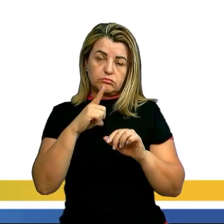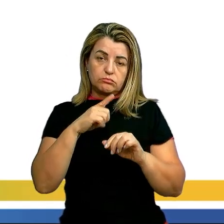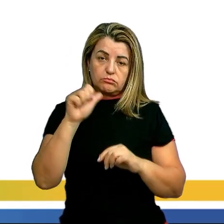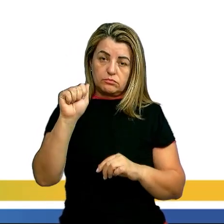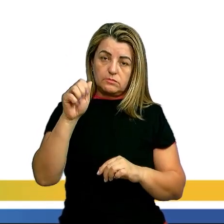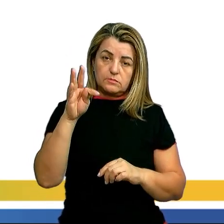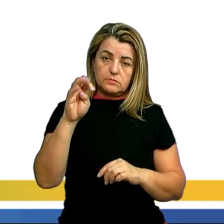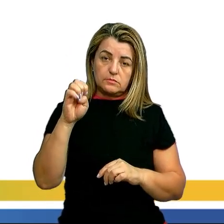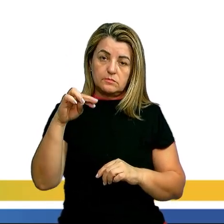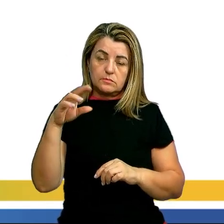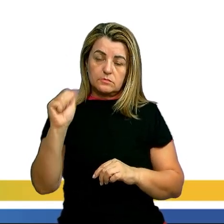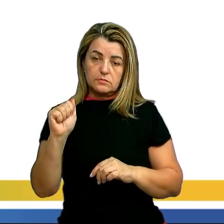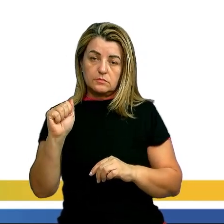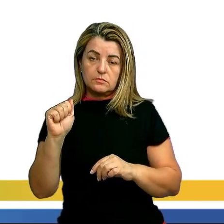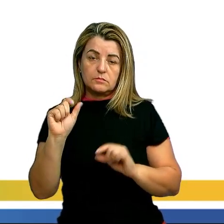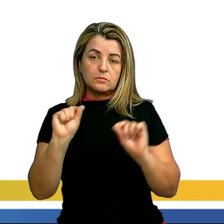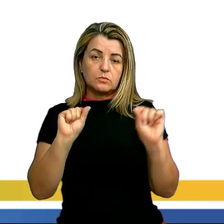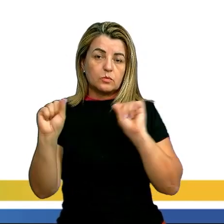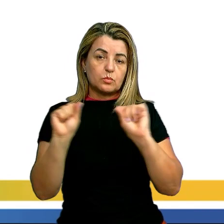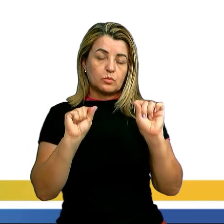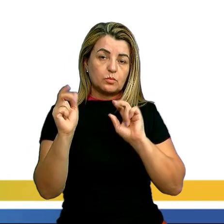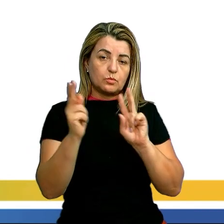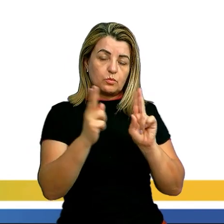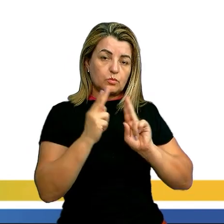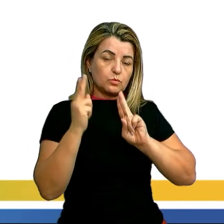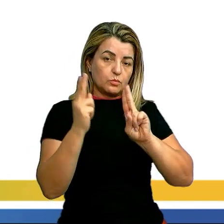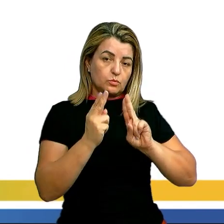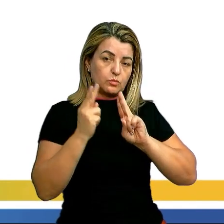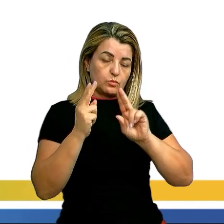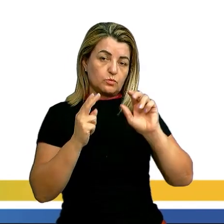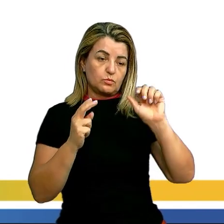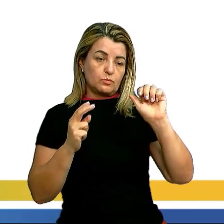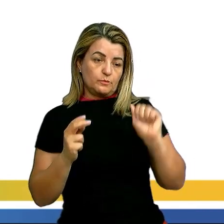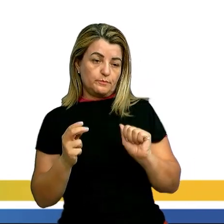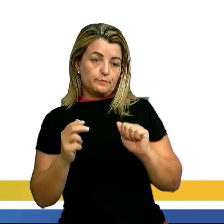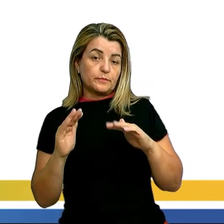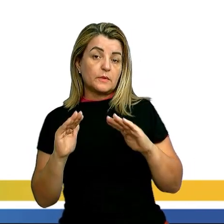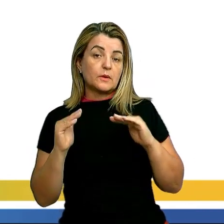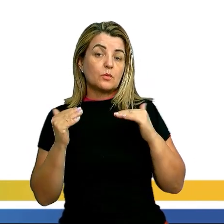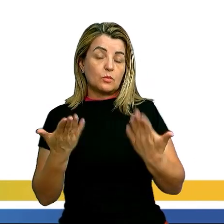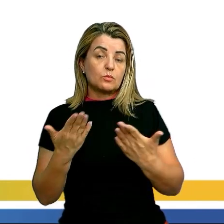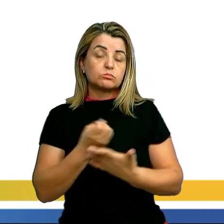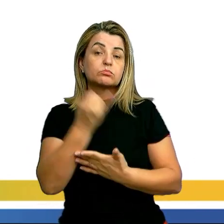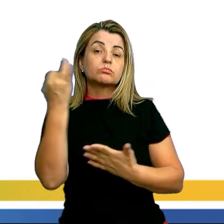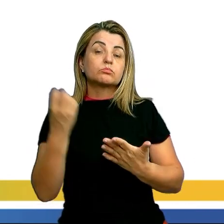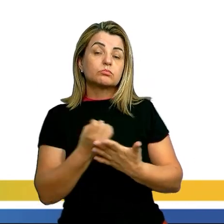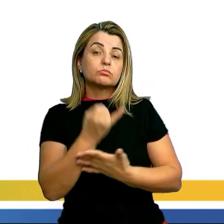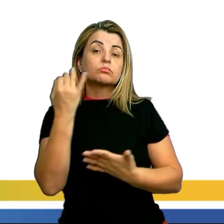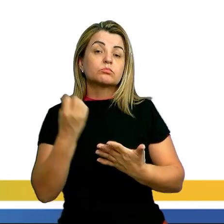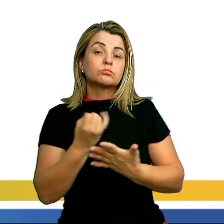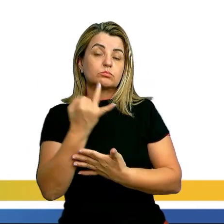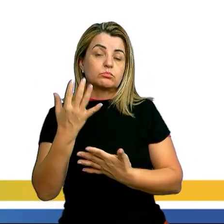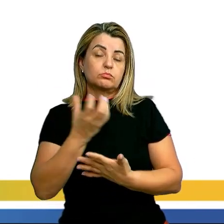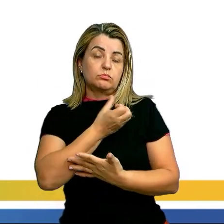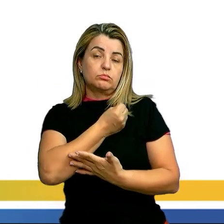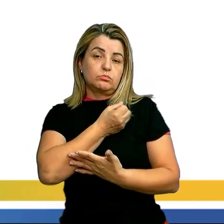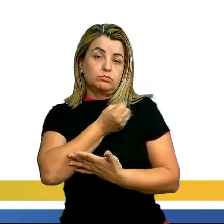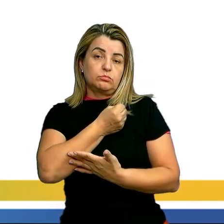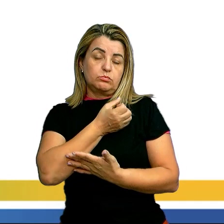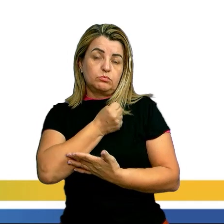consegue chegar ao estabelecimento é igual a... Então nós temos aí, nós queremos saber a quantidade de